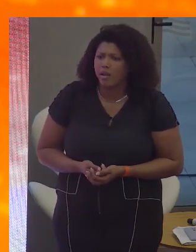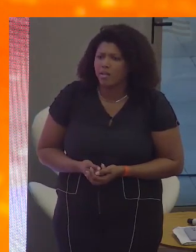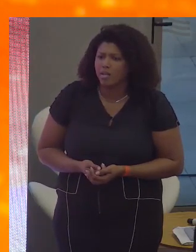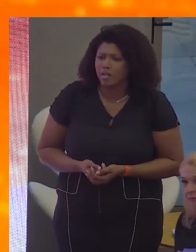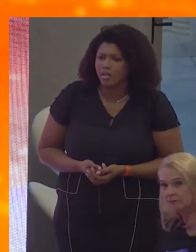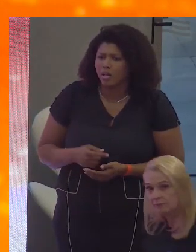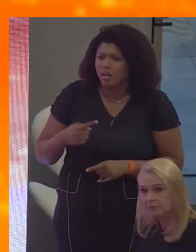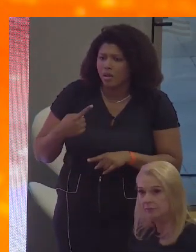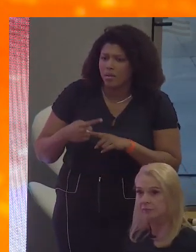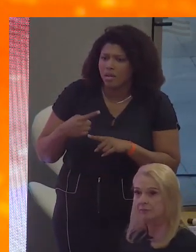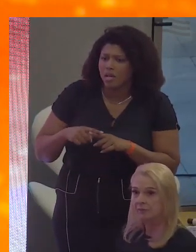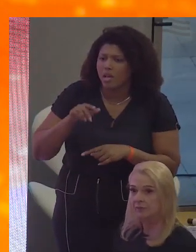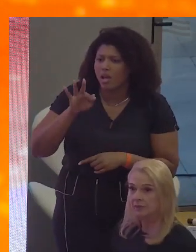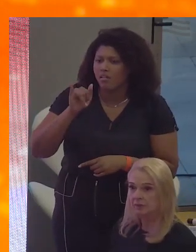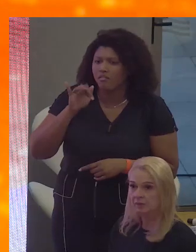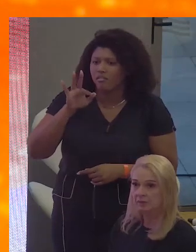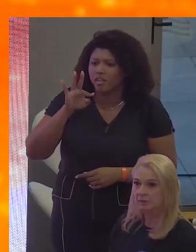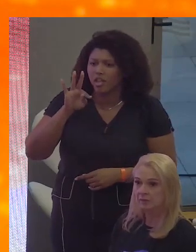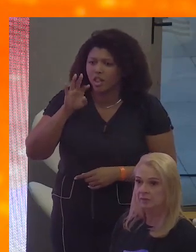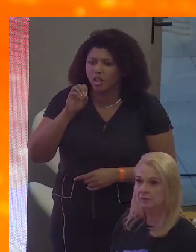Hã?